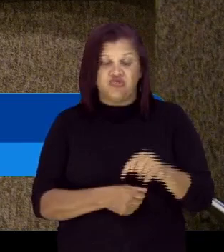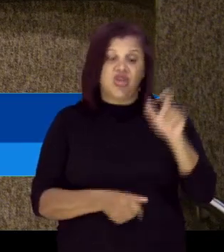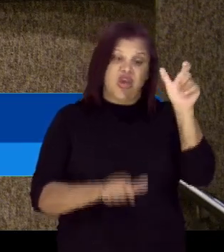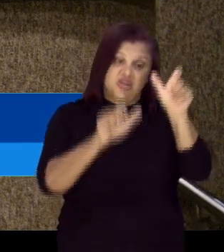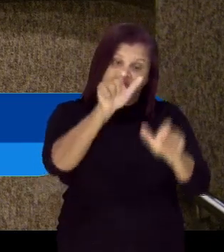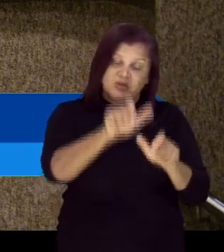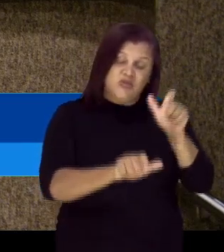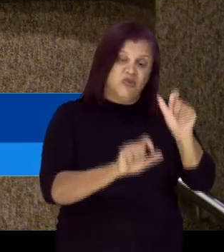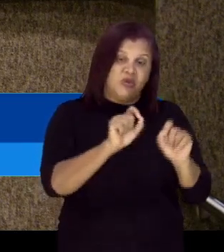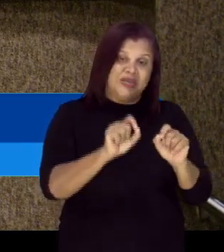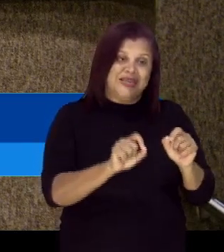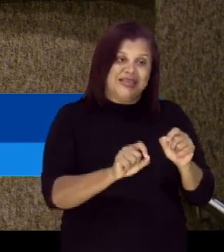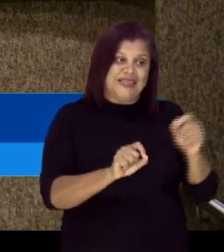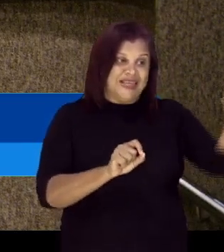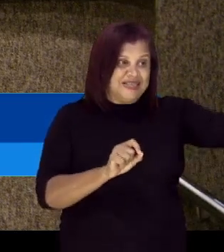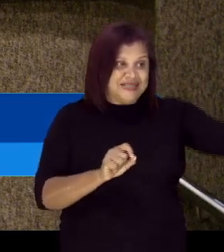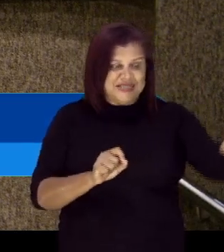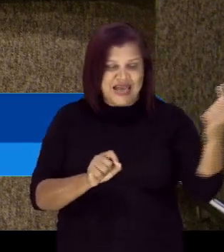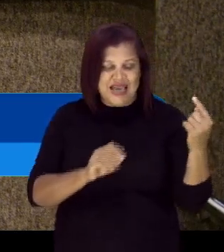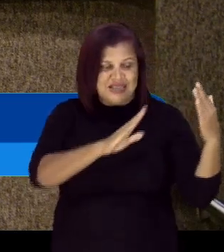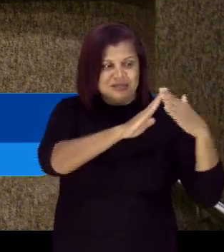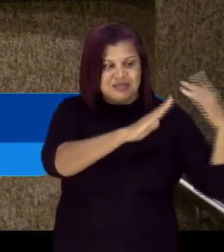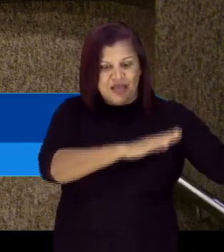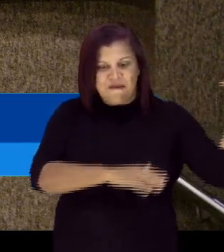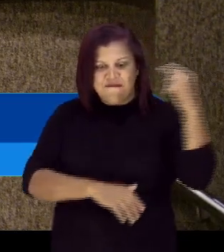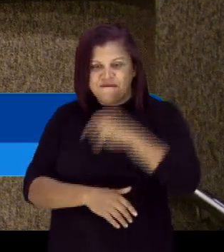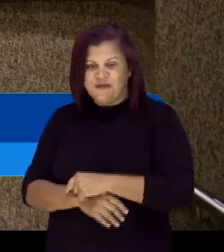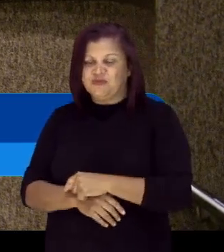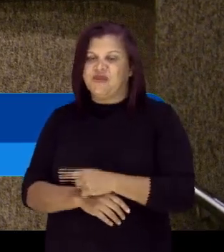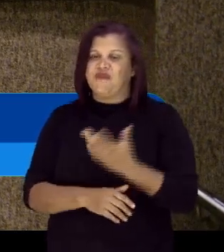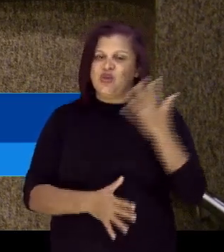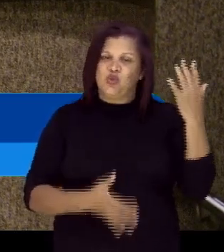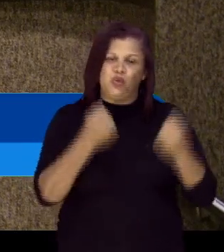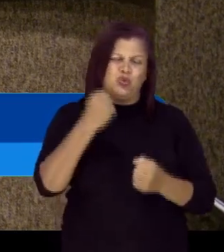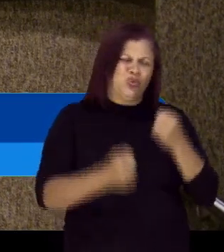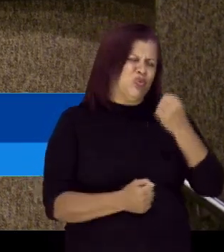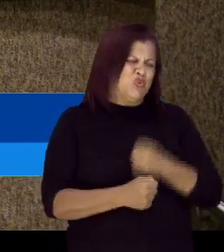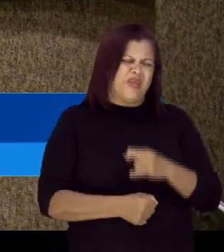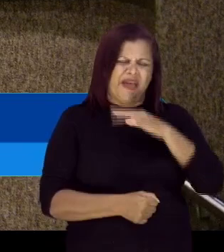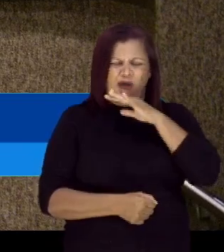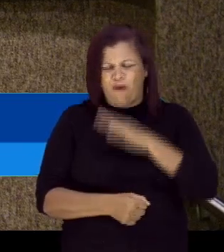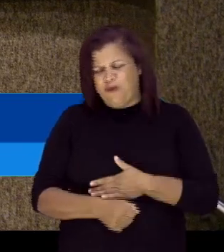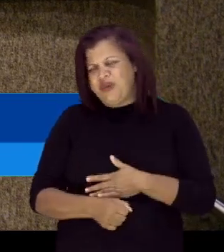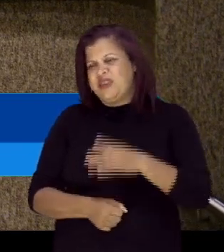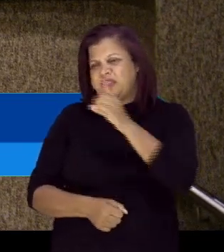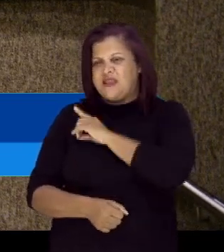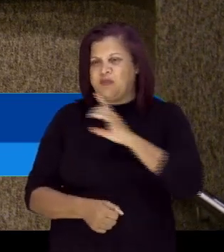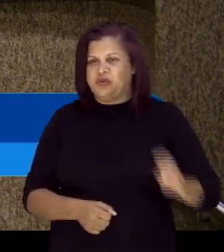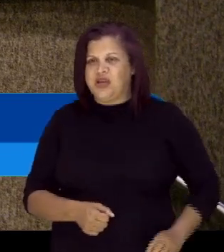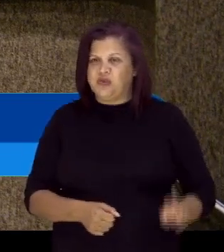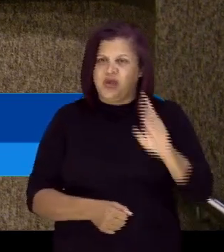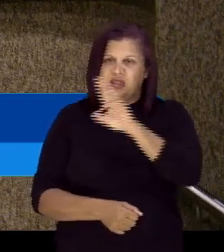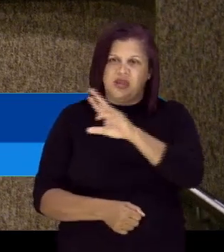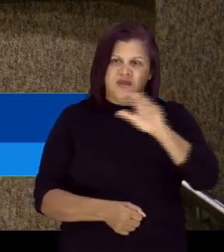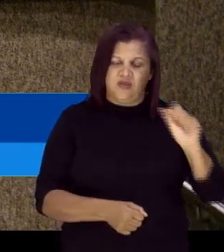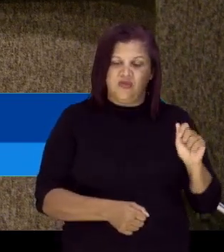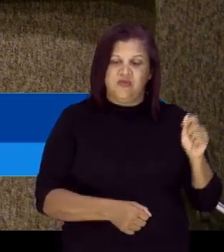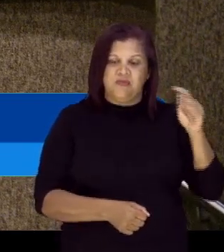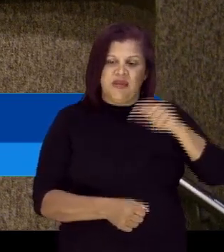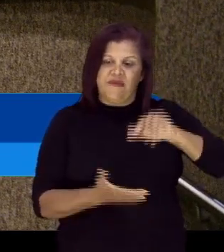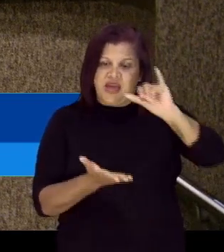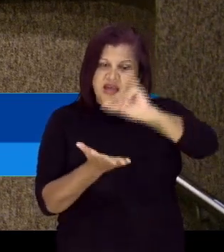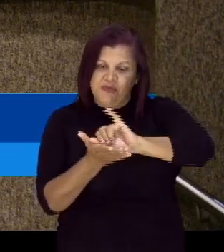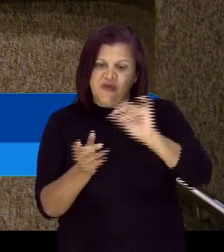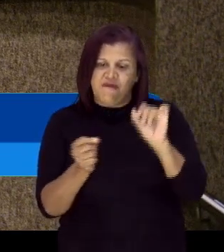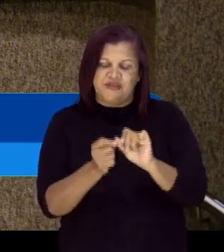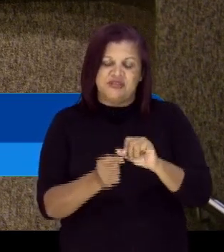pessoas que têm que sair do seu lar para poder vir muitas vezes num carro desconfortável, deputado Renato Antunes, para vir à capital fazer o seu